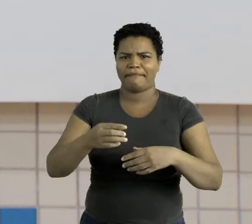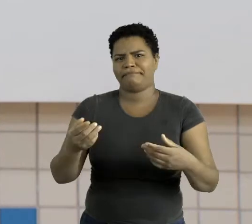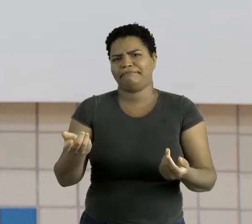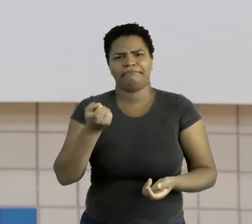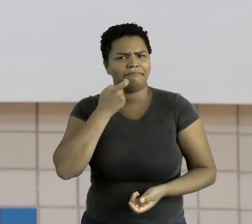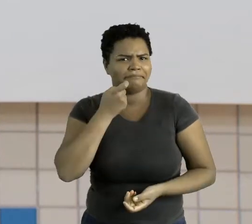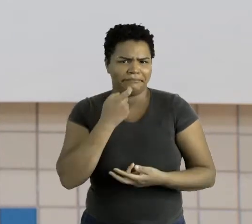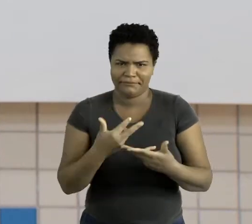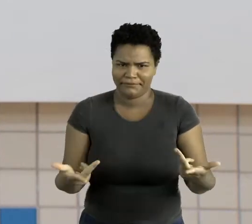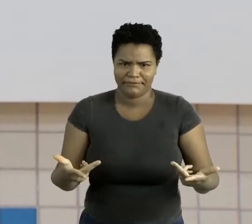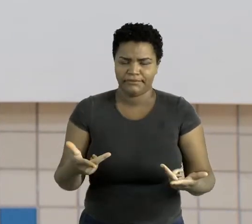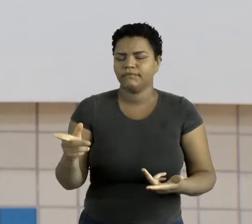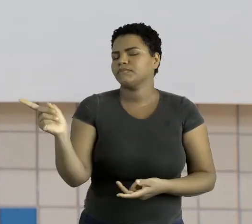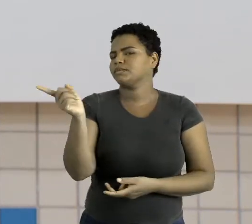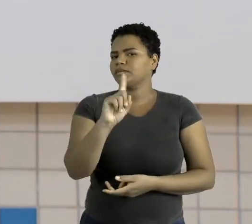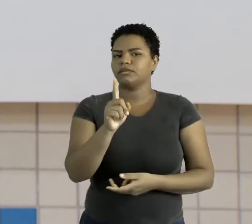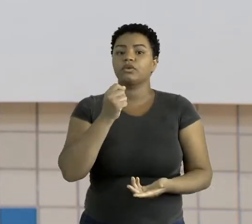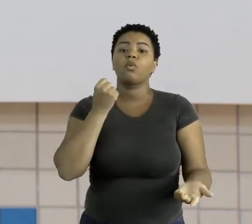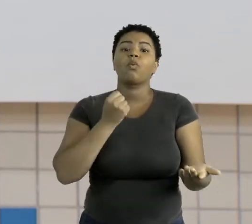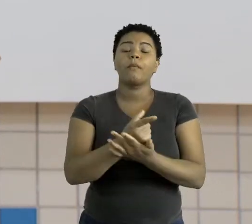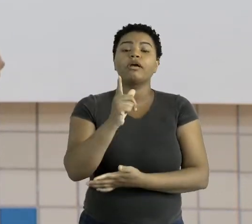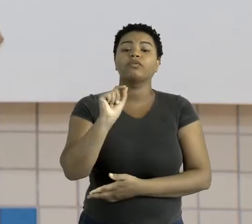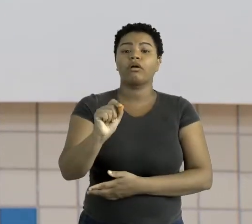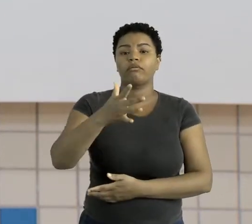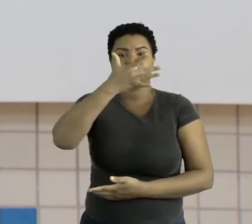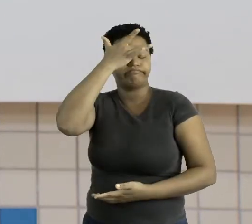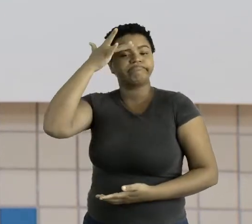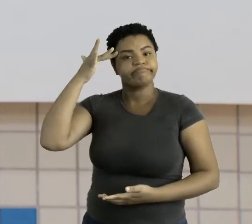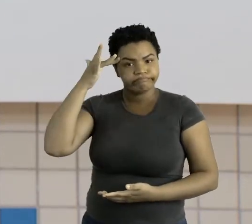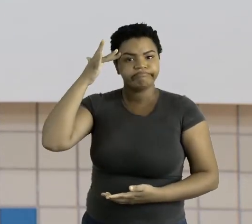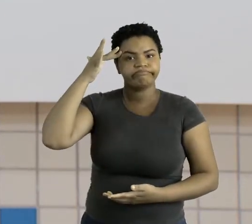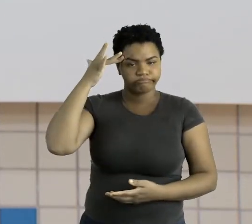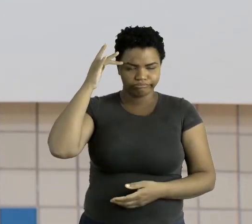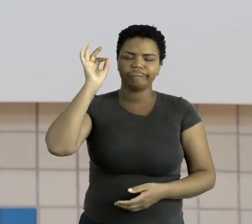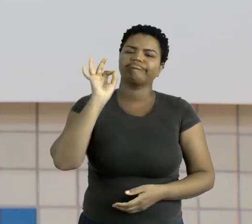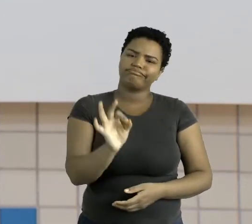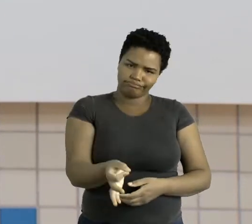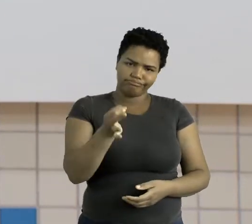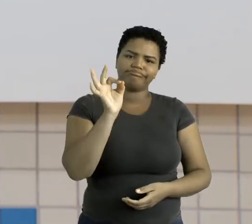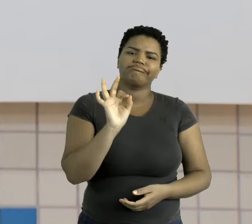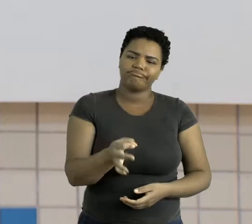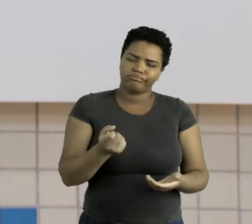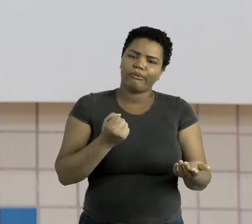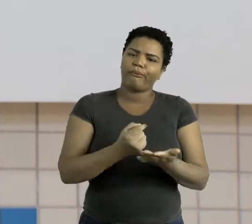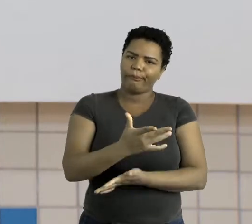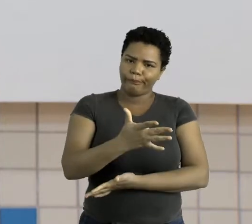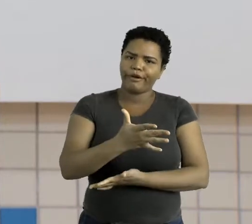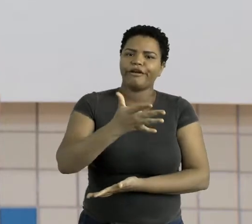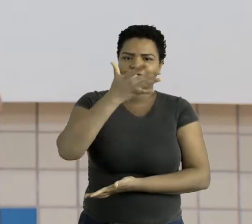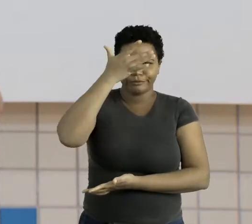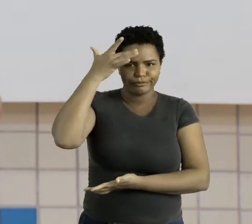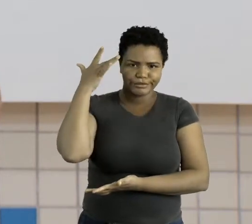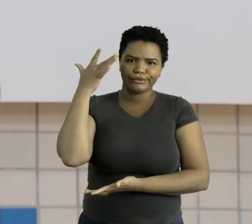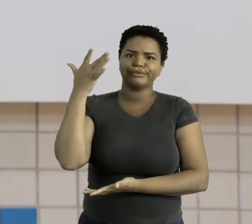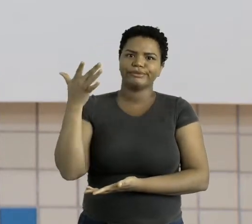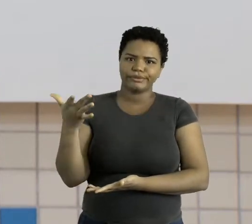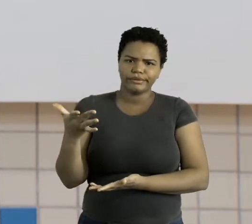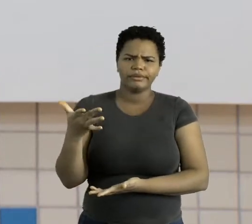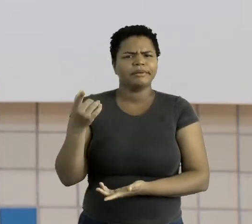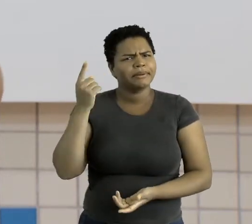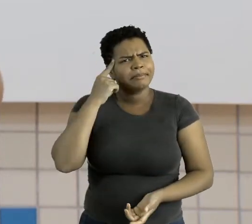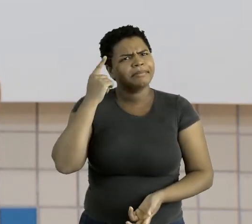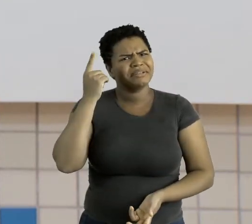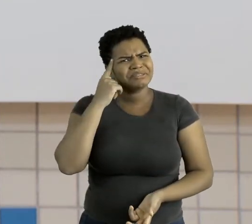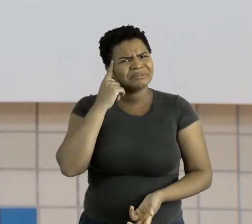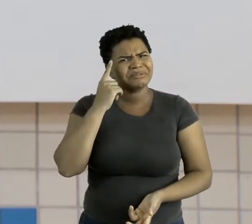peixe, não, lá você comprava gente, isso mesmo, você comprava gente. Você já